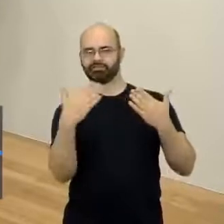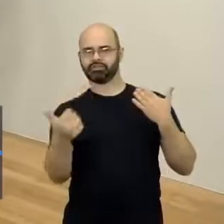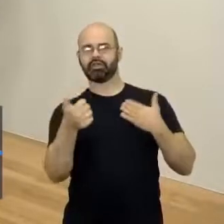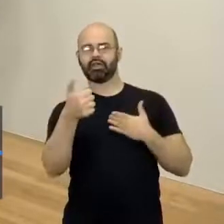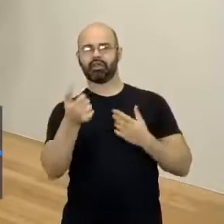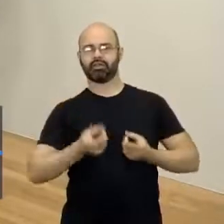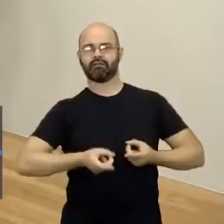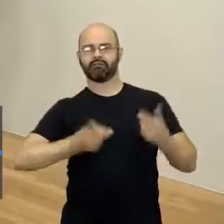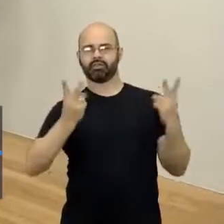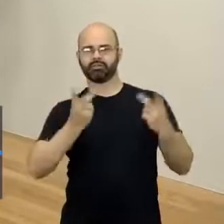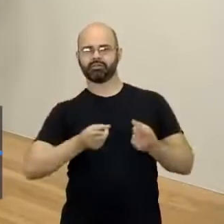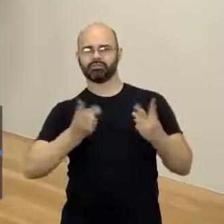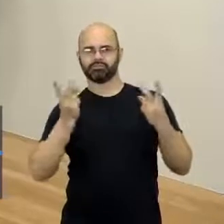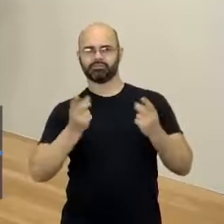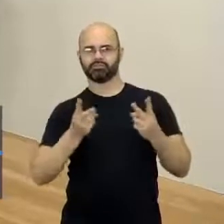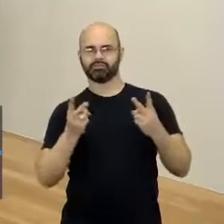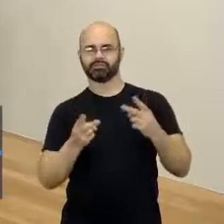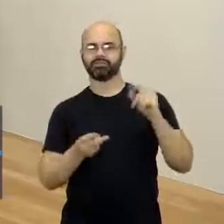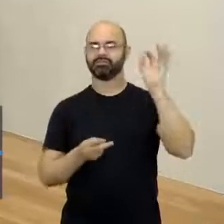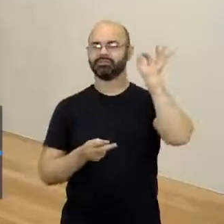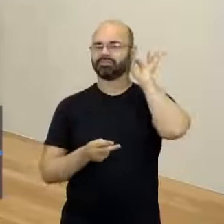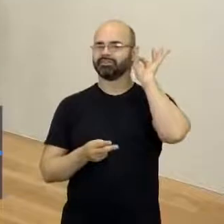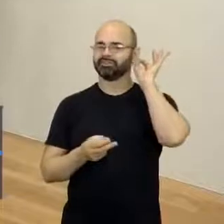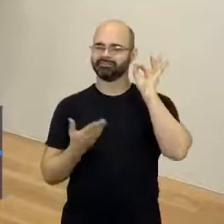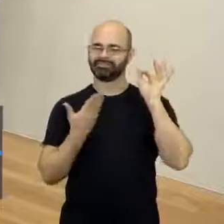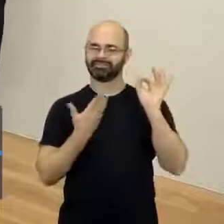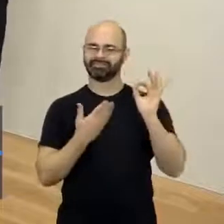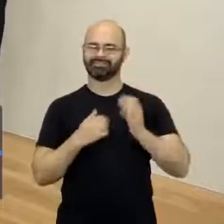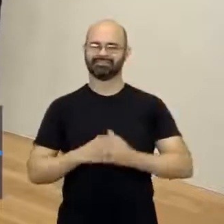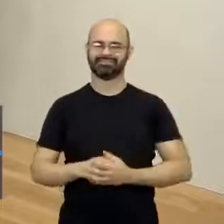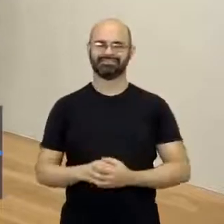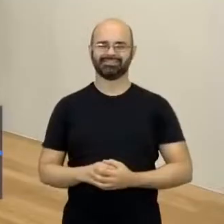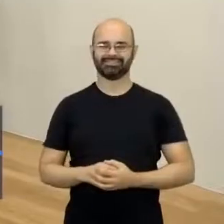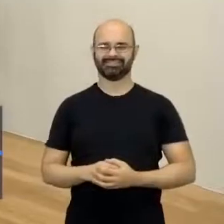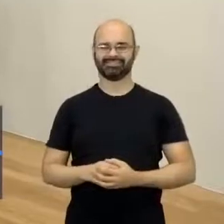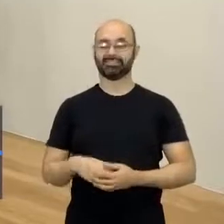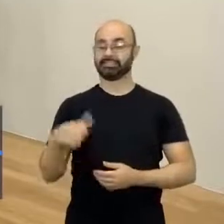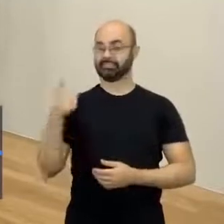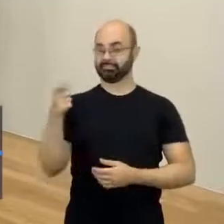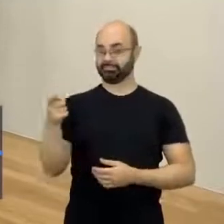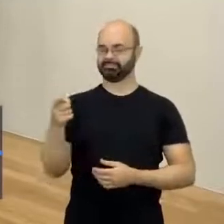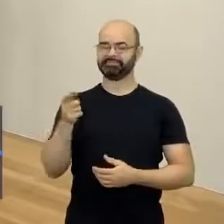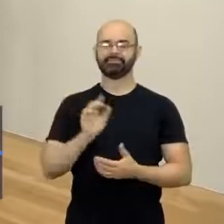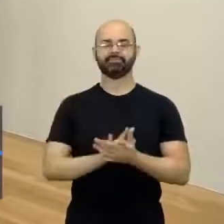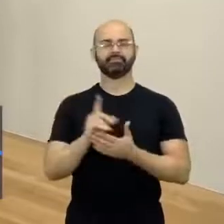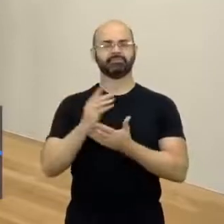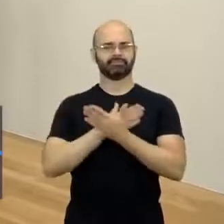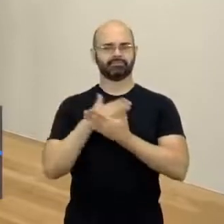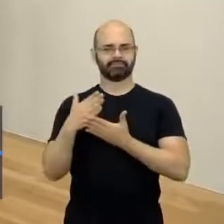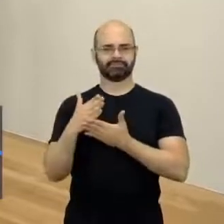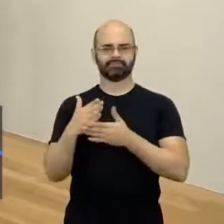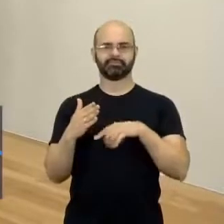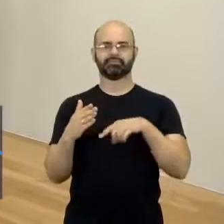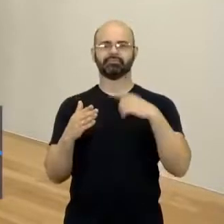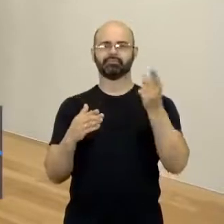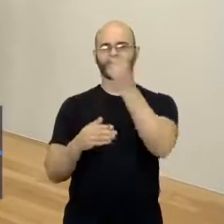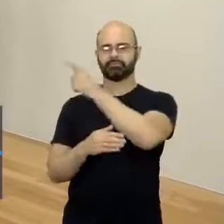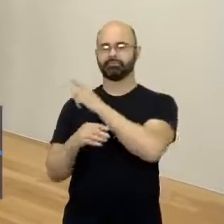da escola para o professor Anderson. Ó, tem até a caneta. Você vai começar, professor Joelson,